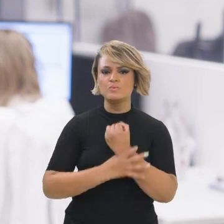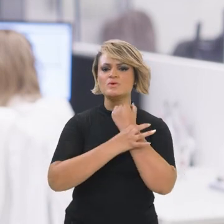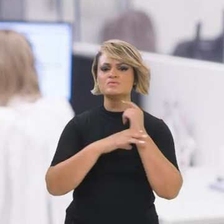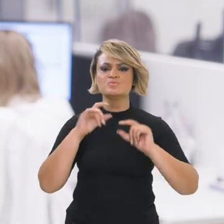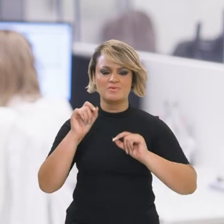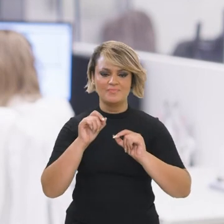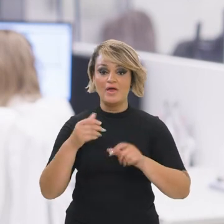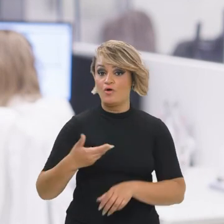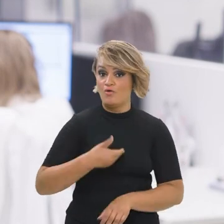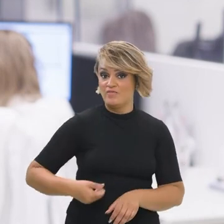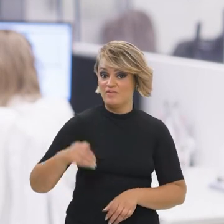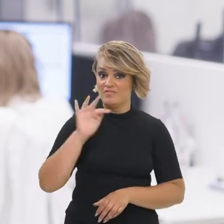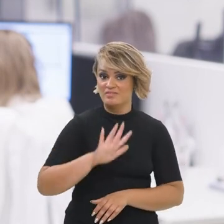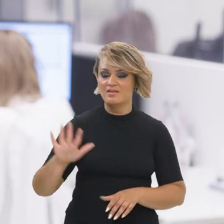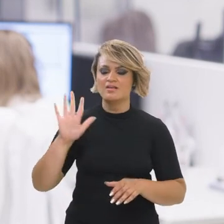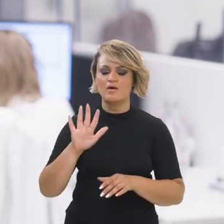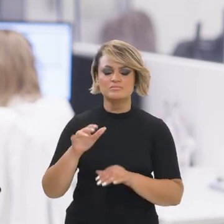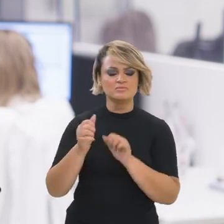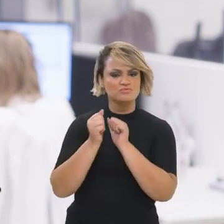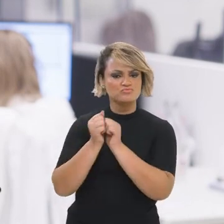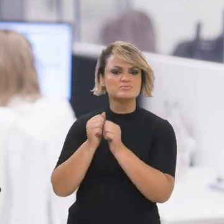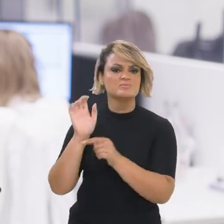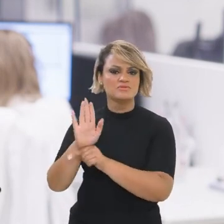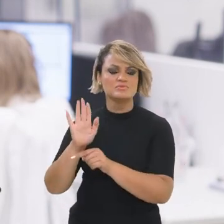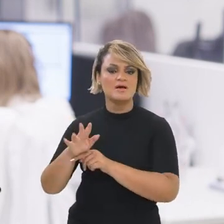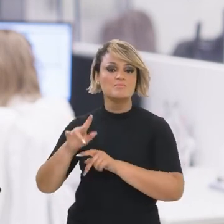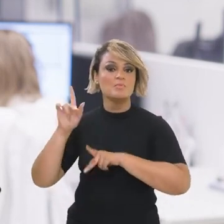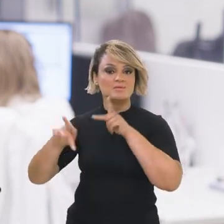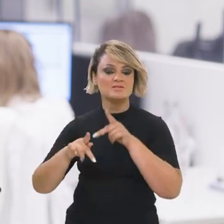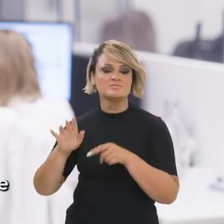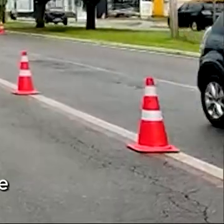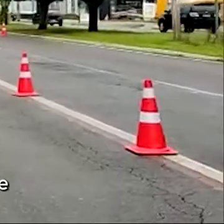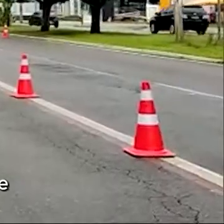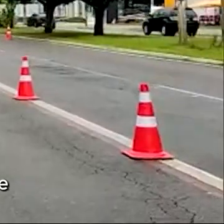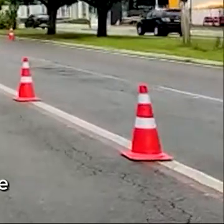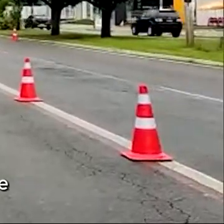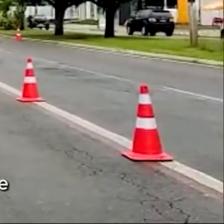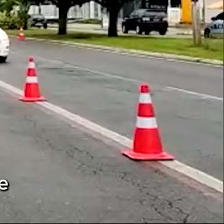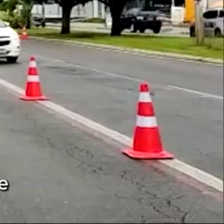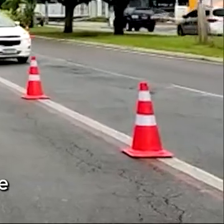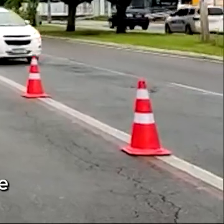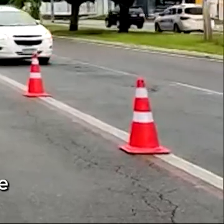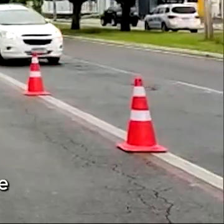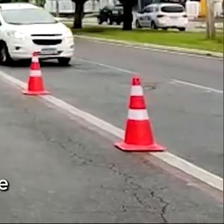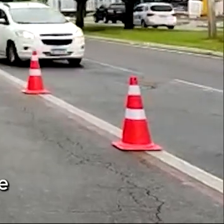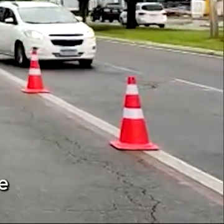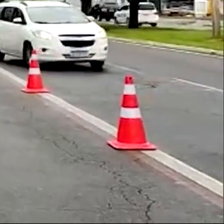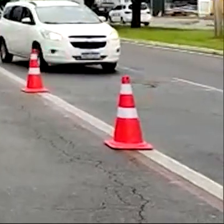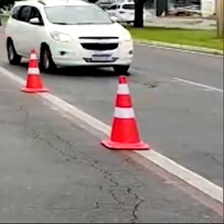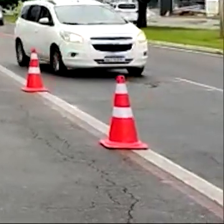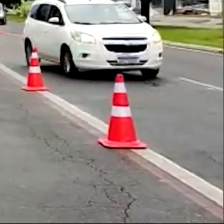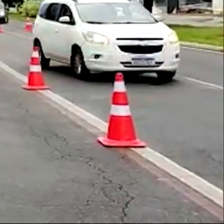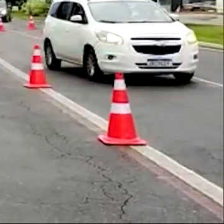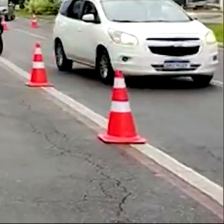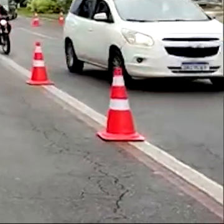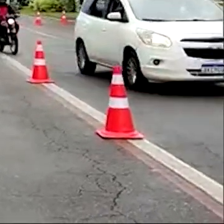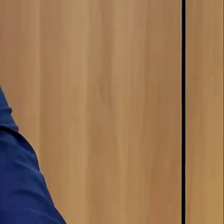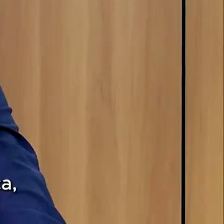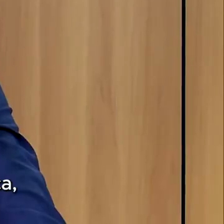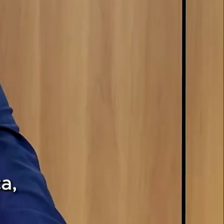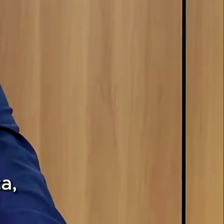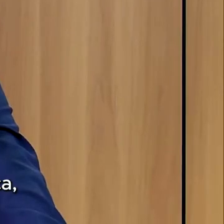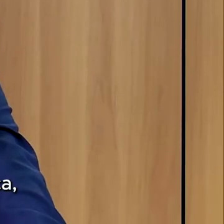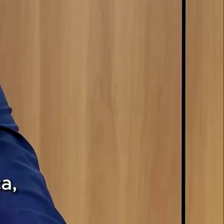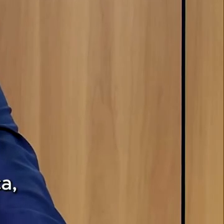pública. O governo federal está ao lado da população do Rio Grande do Norte, que enfrenta uma onda de criminalidade nas últimas semanas.